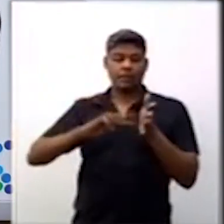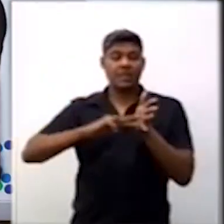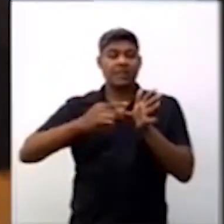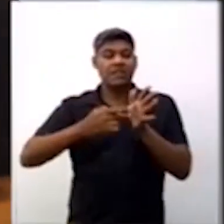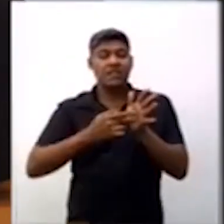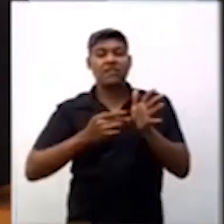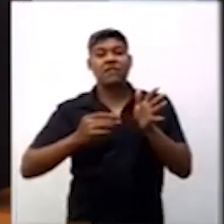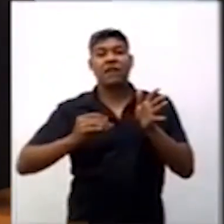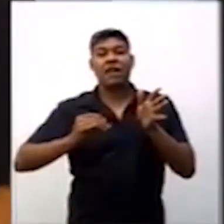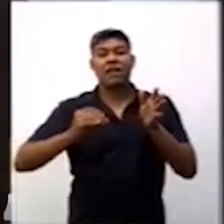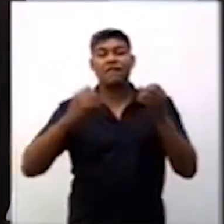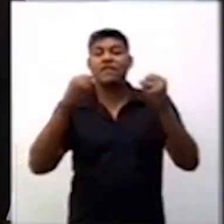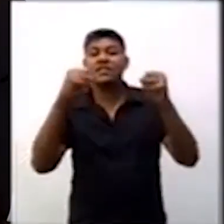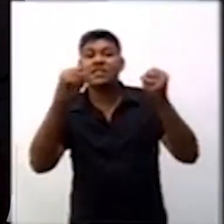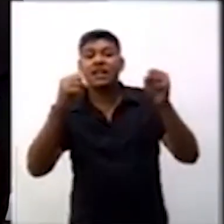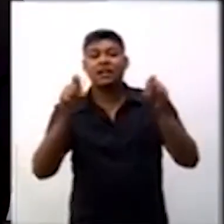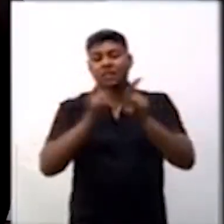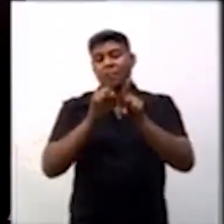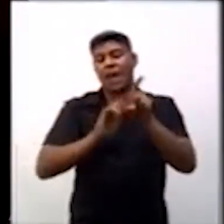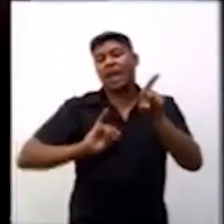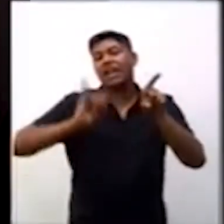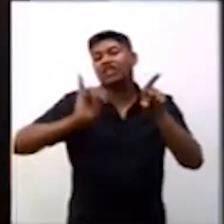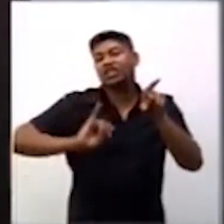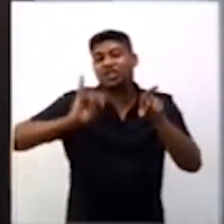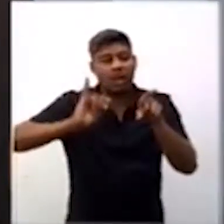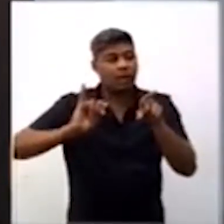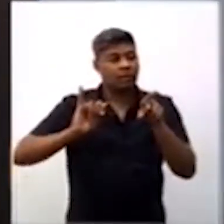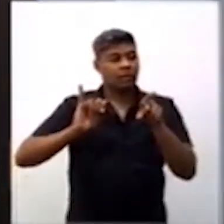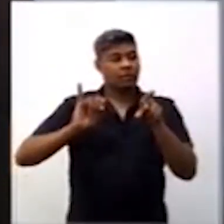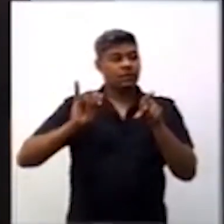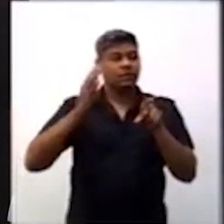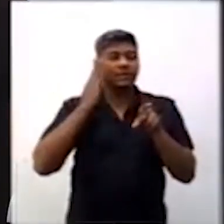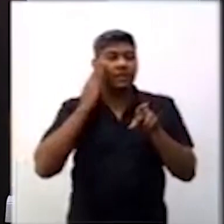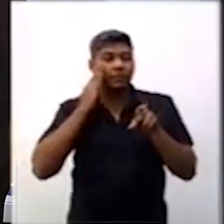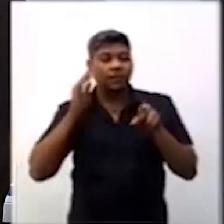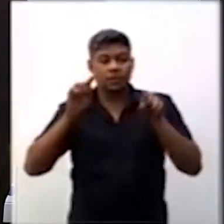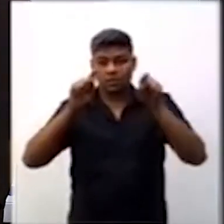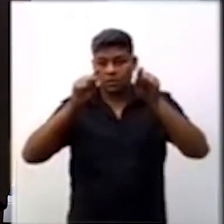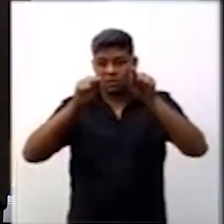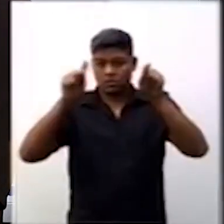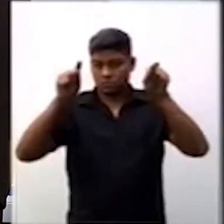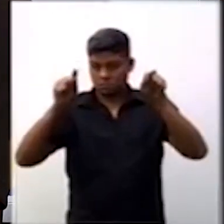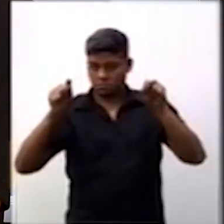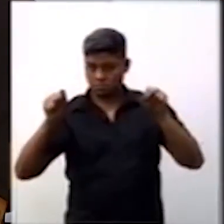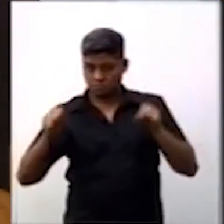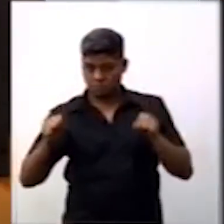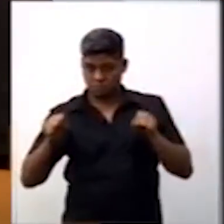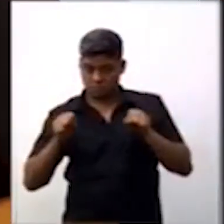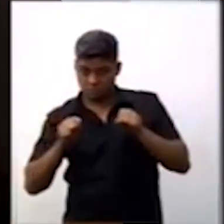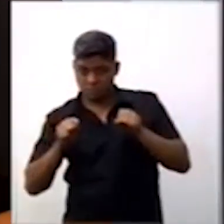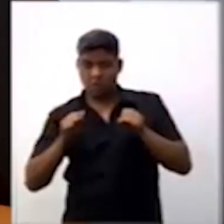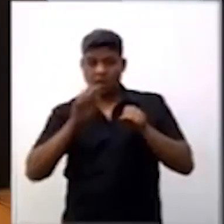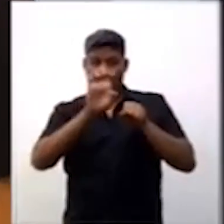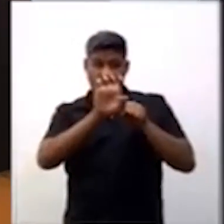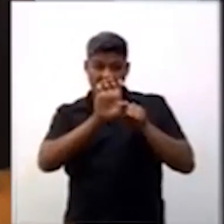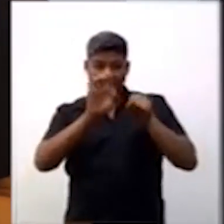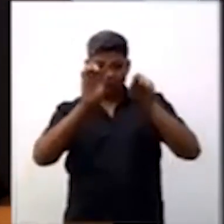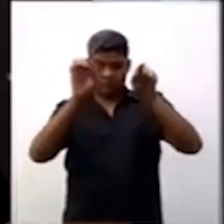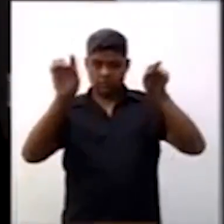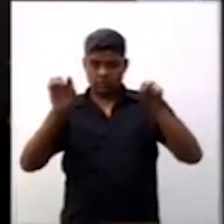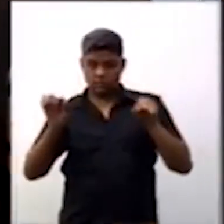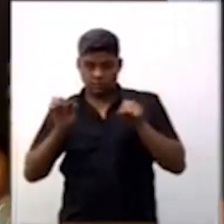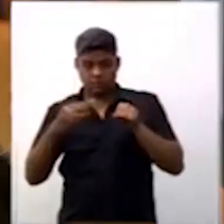física e energia elétrica. Então, esse símbolo ao redor, então quando você tem colchetes ao redor da letra, isso significa, em